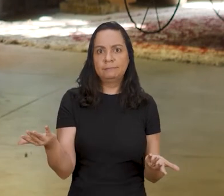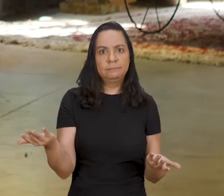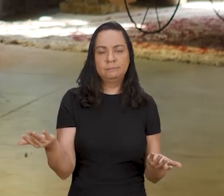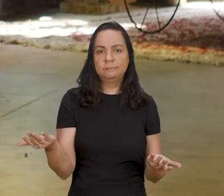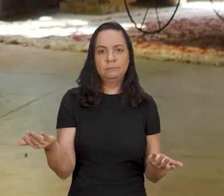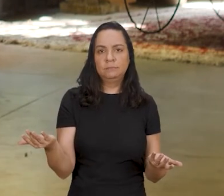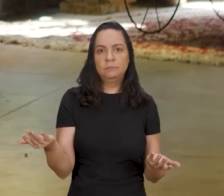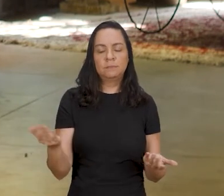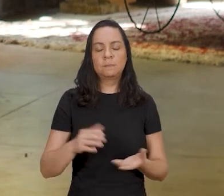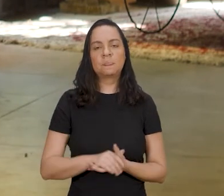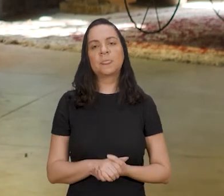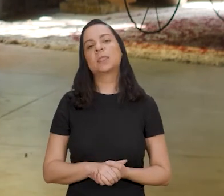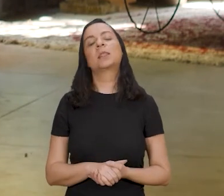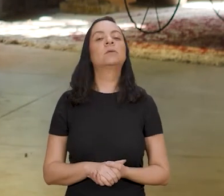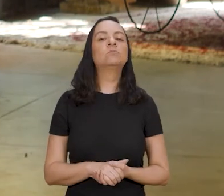na sexta-feira.